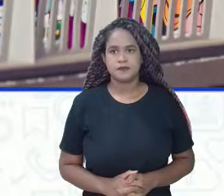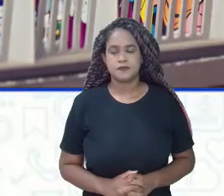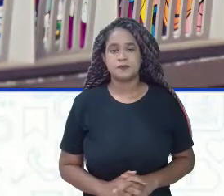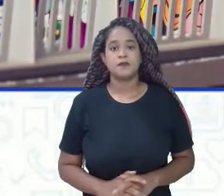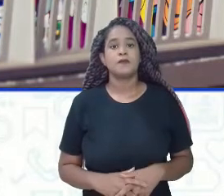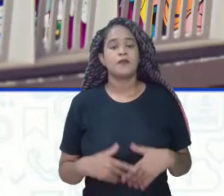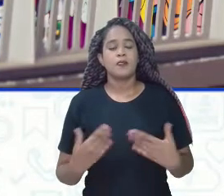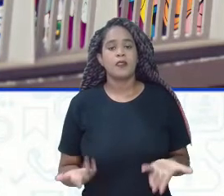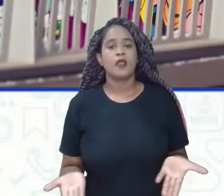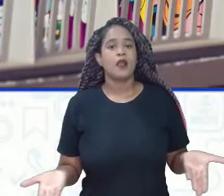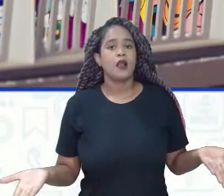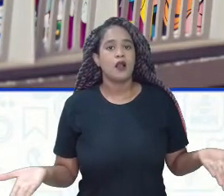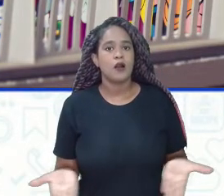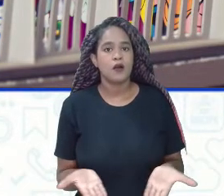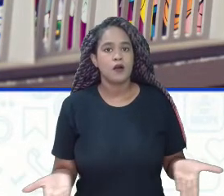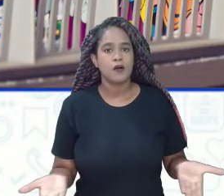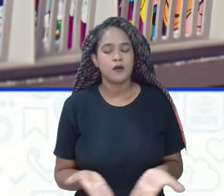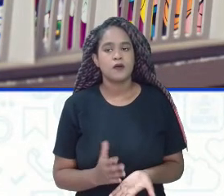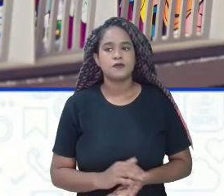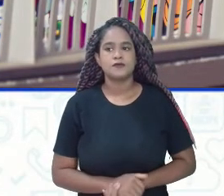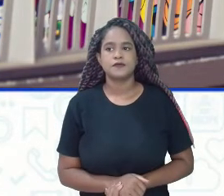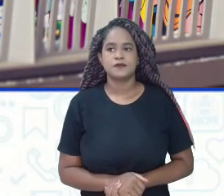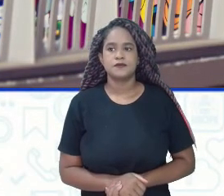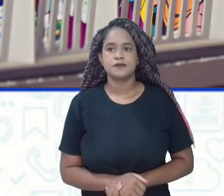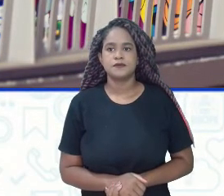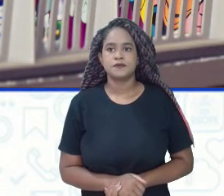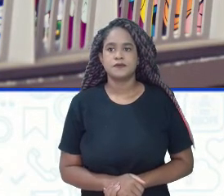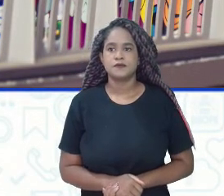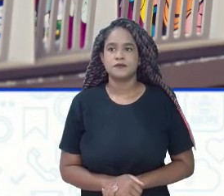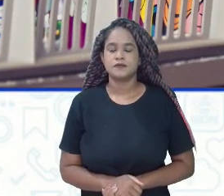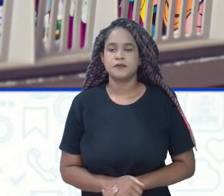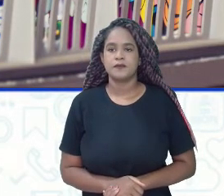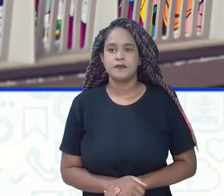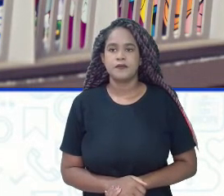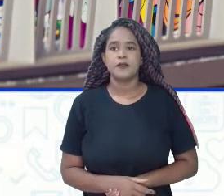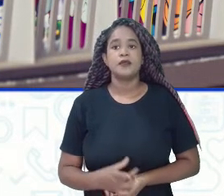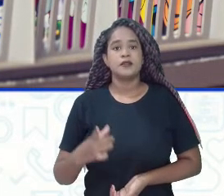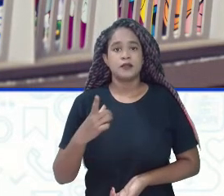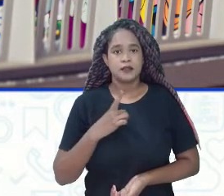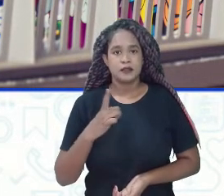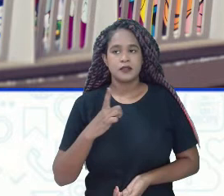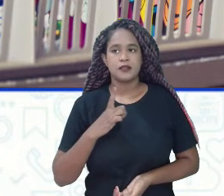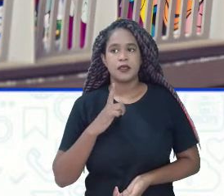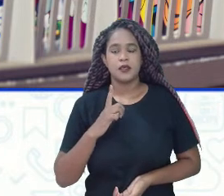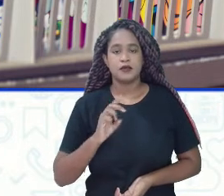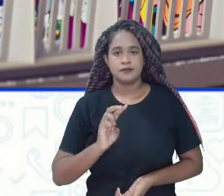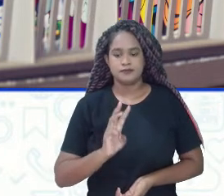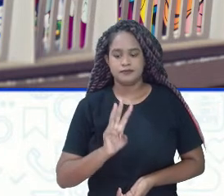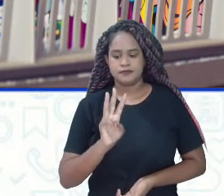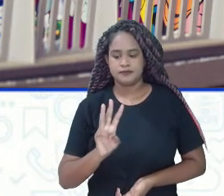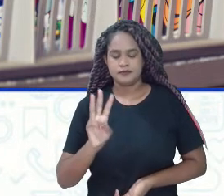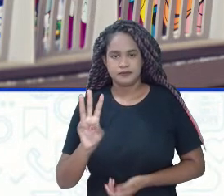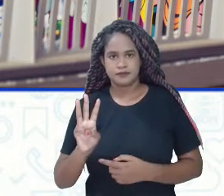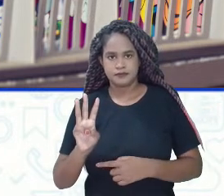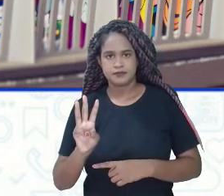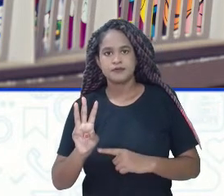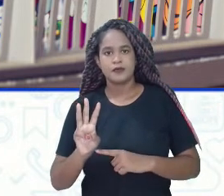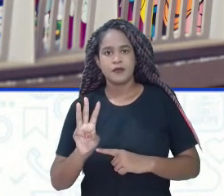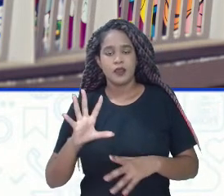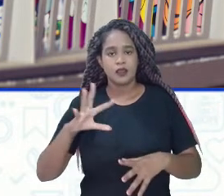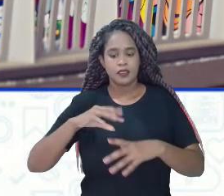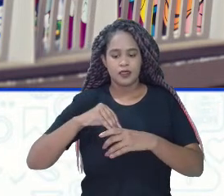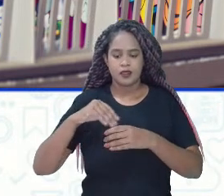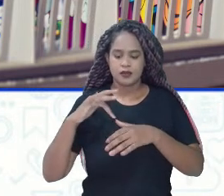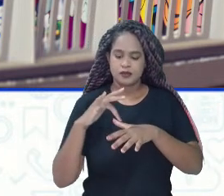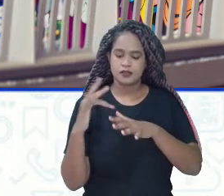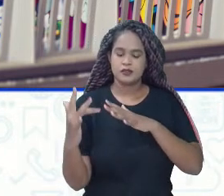Hoje em dia, surgiram os webs, não é, comics, estão disponíveis também nas redes